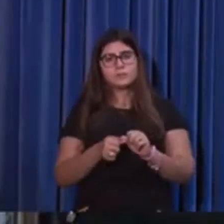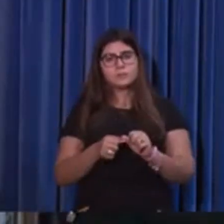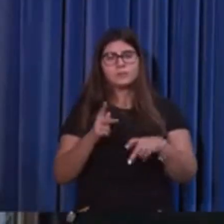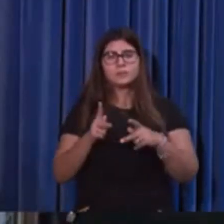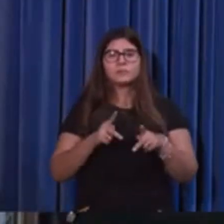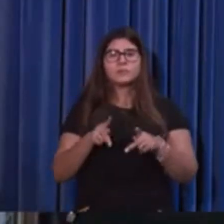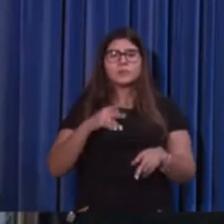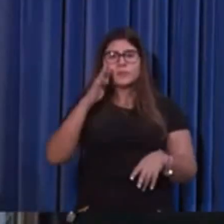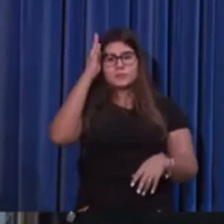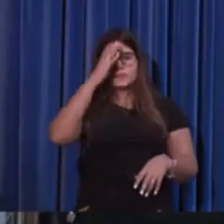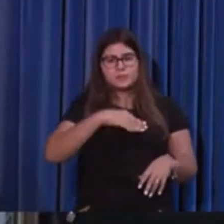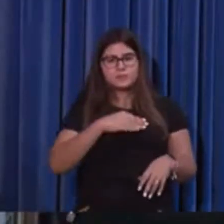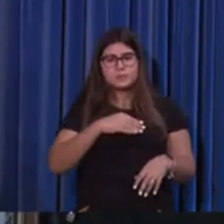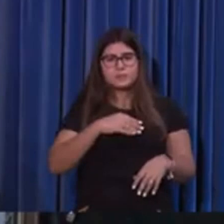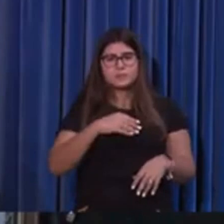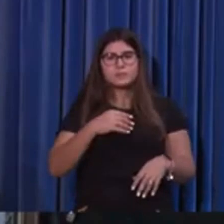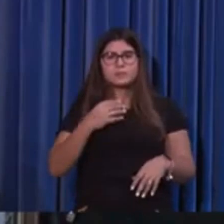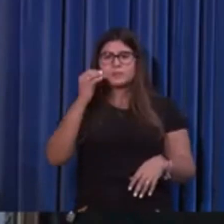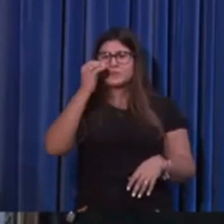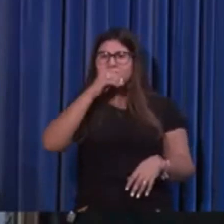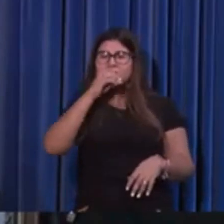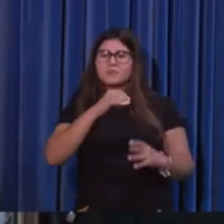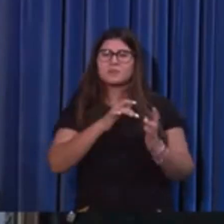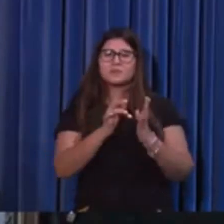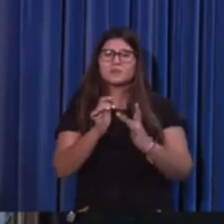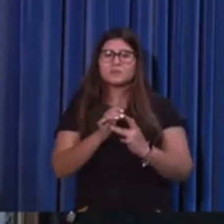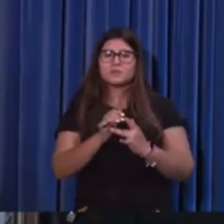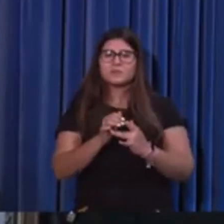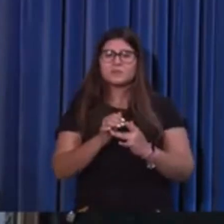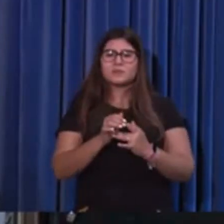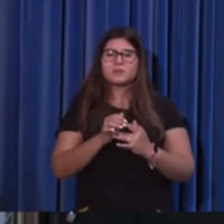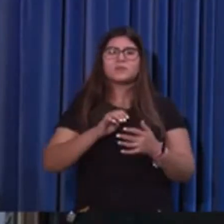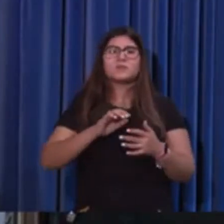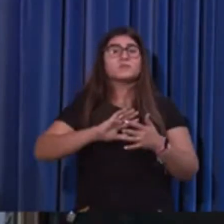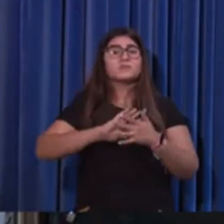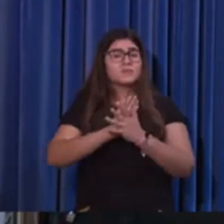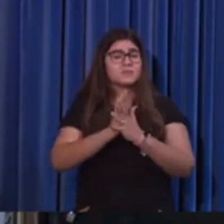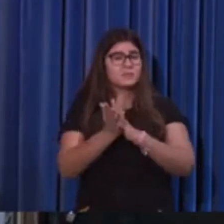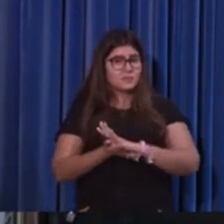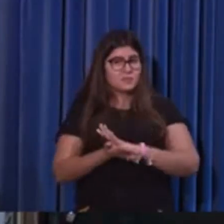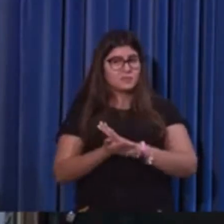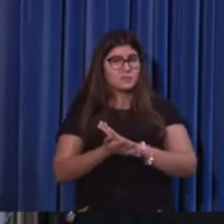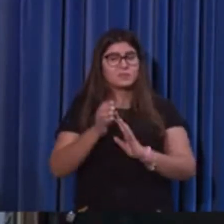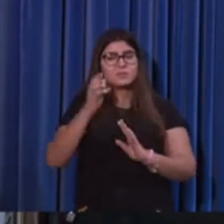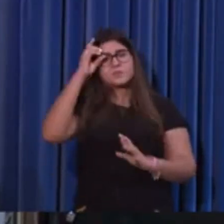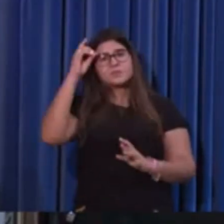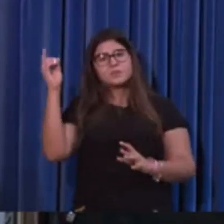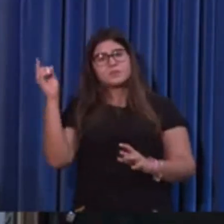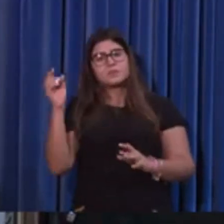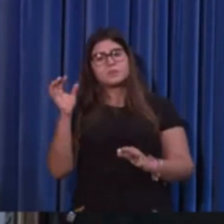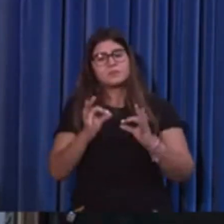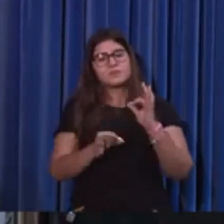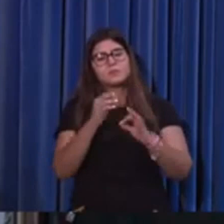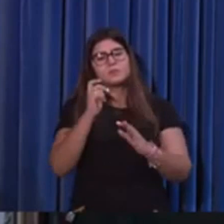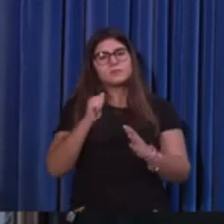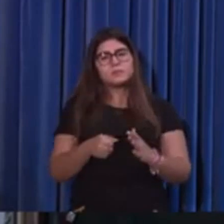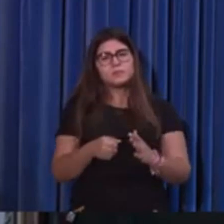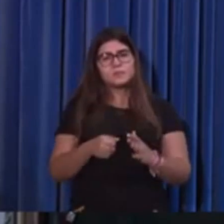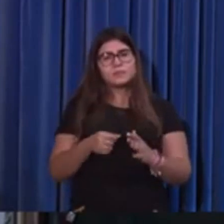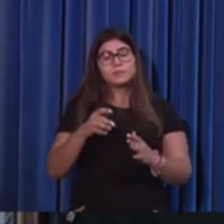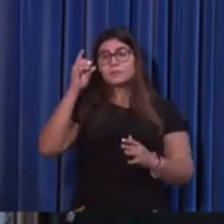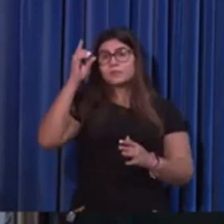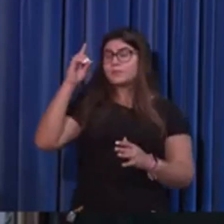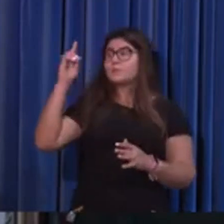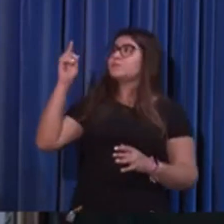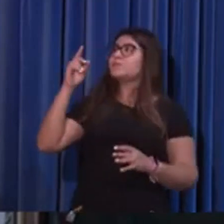texto, será como palha e cinza pisados no dia do juízo, como diz Malaquias. Por isso, Deus adverte ao